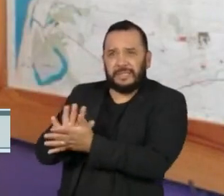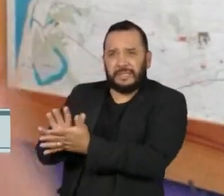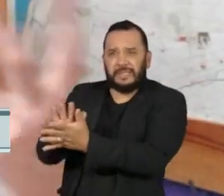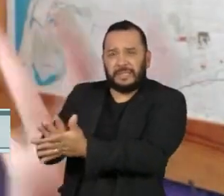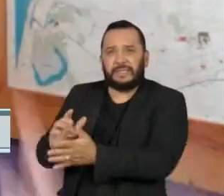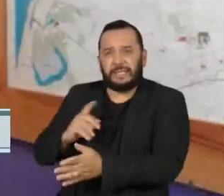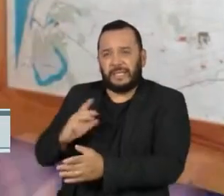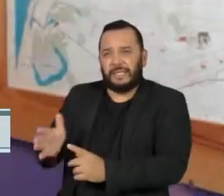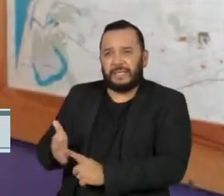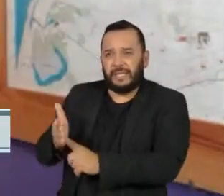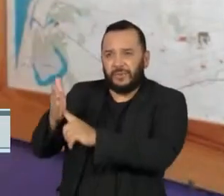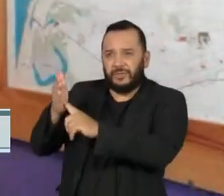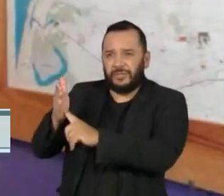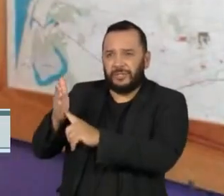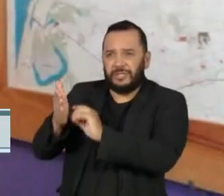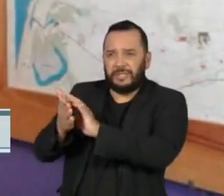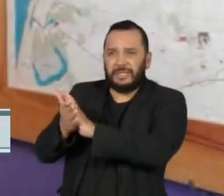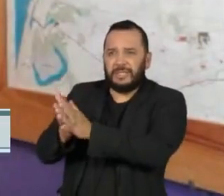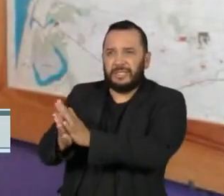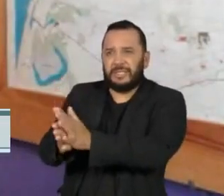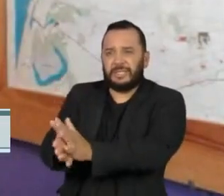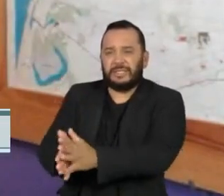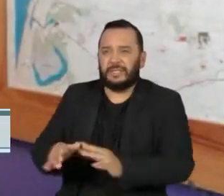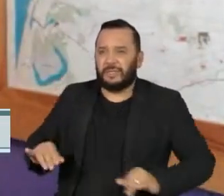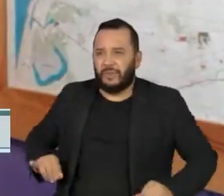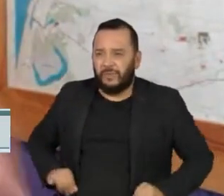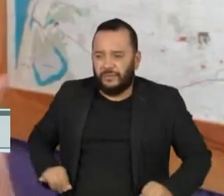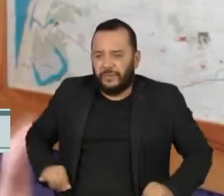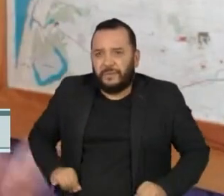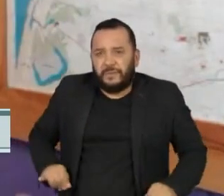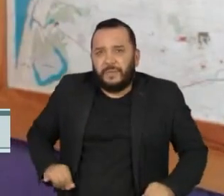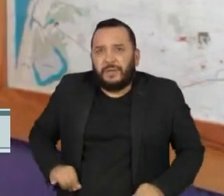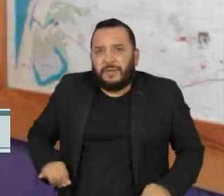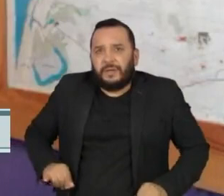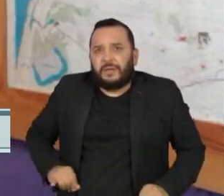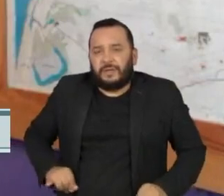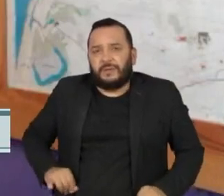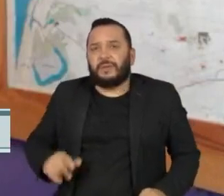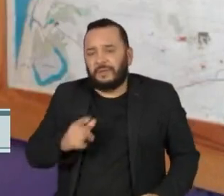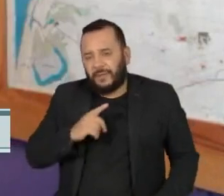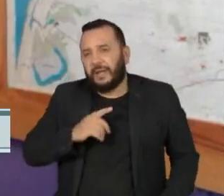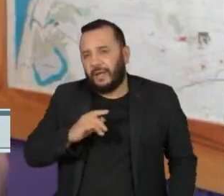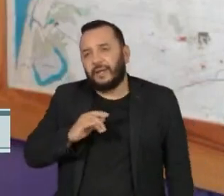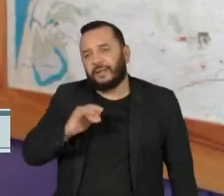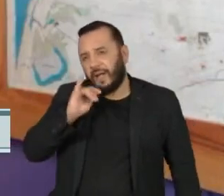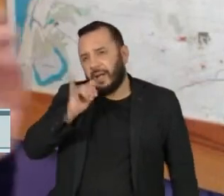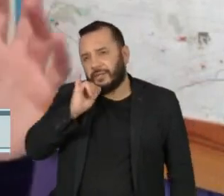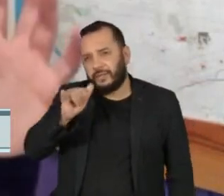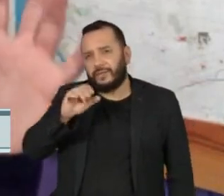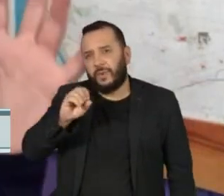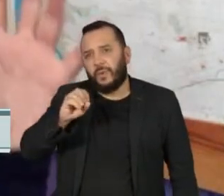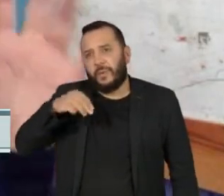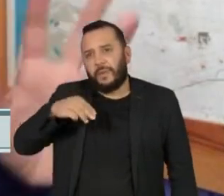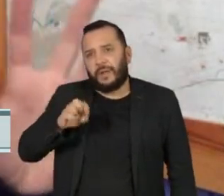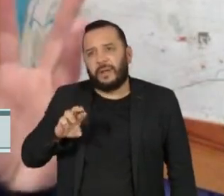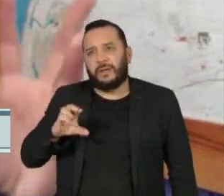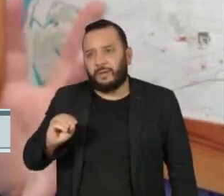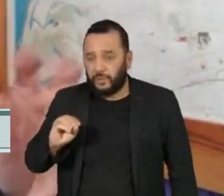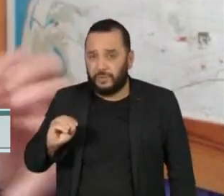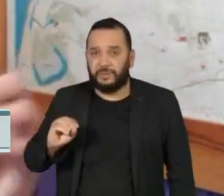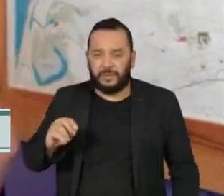e de formas de sofrimento que estão na narrativa do Homero, me atravessam muito. Então, eu tenho